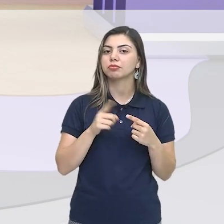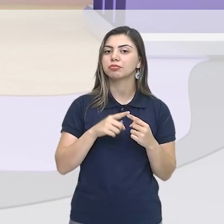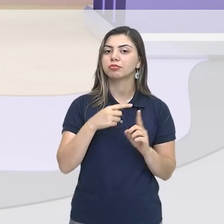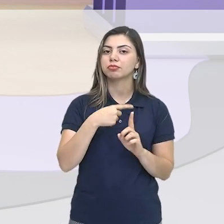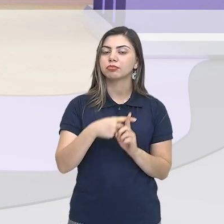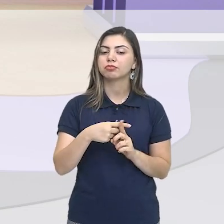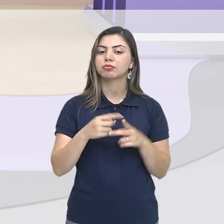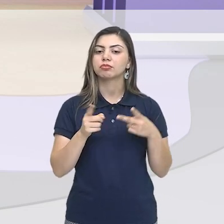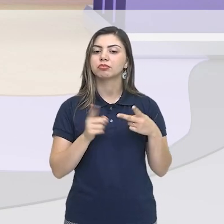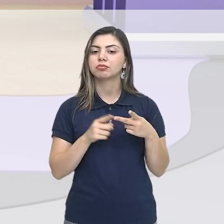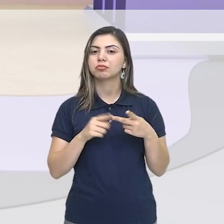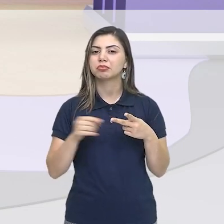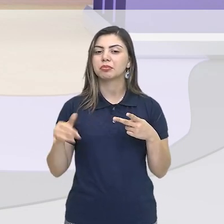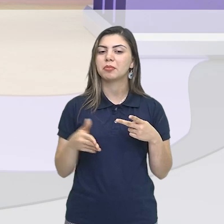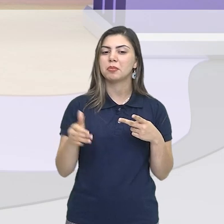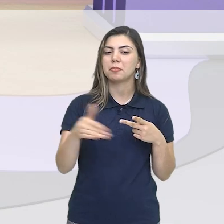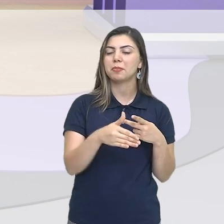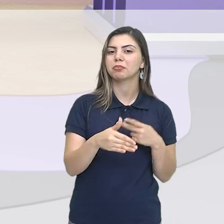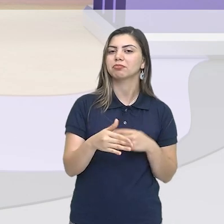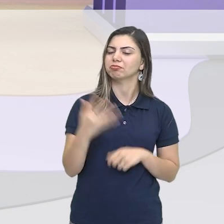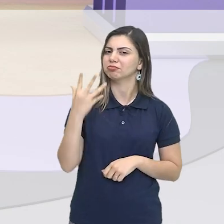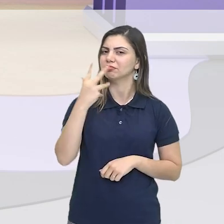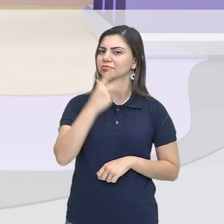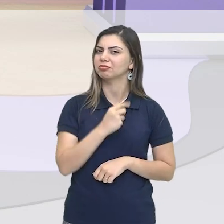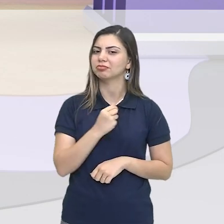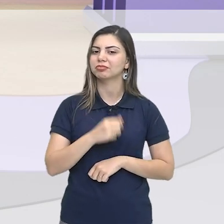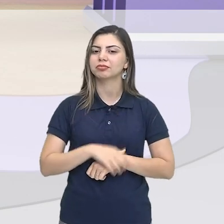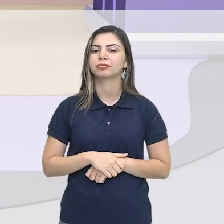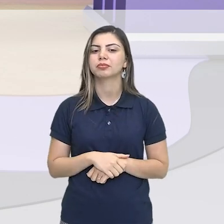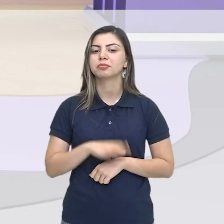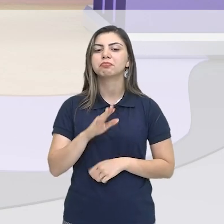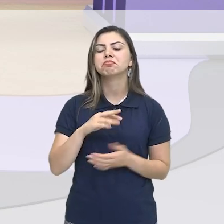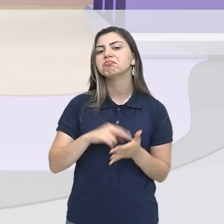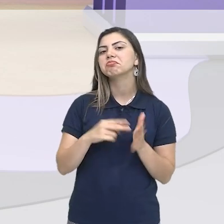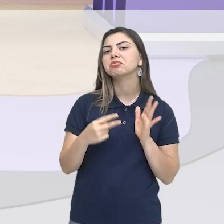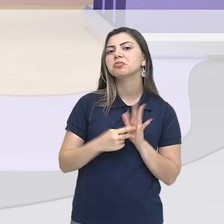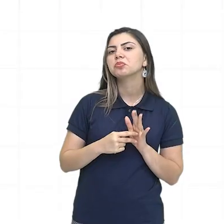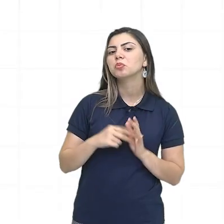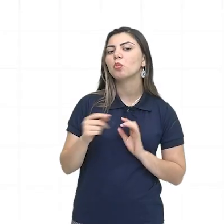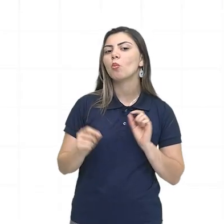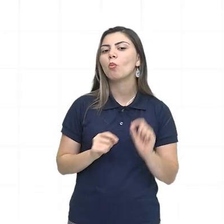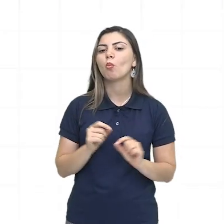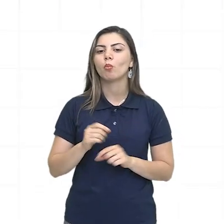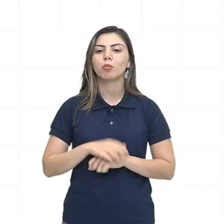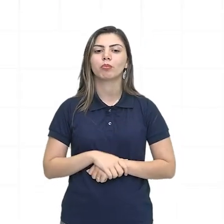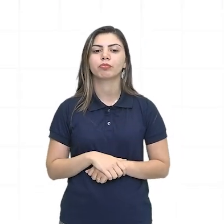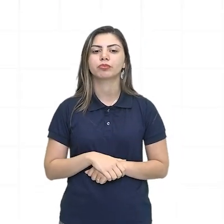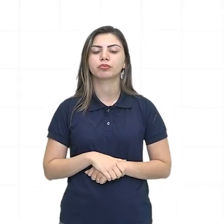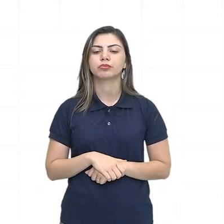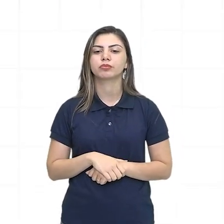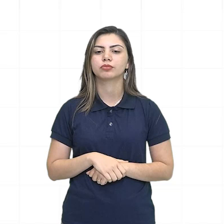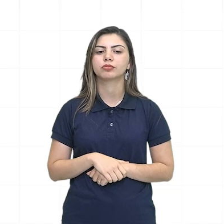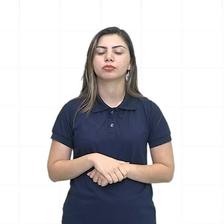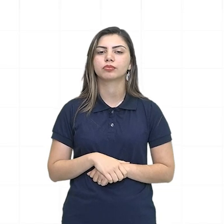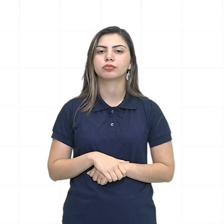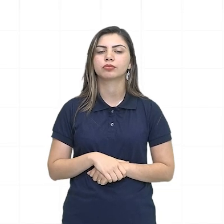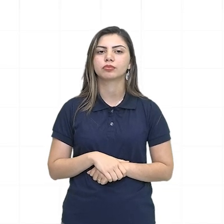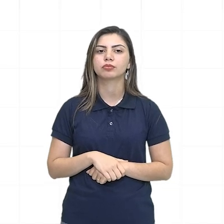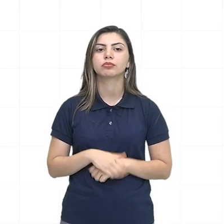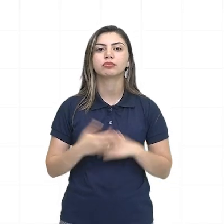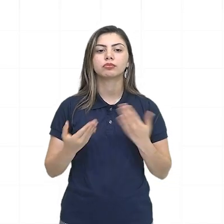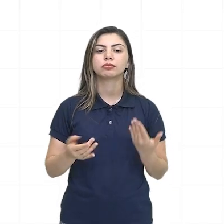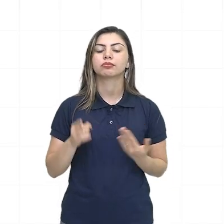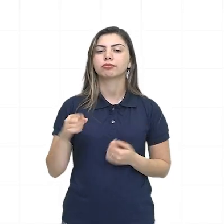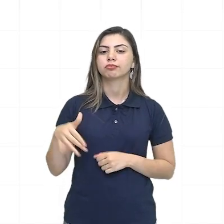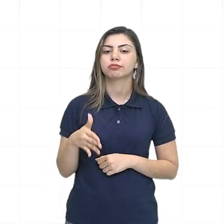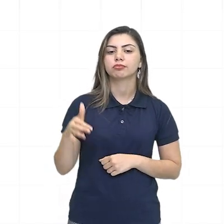o peixe. O peixe é um símbolo belíssimo. Vamos ver o que ele significa? Vamos lá. O